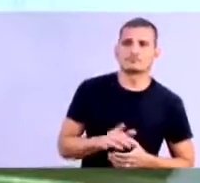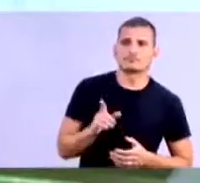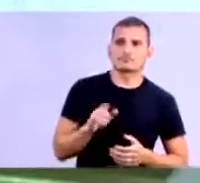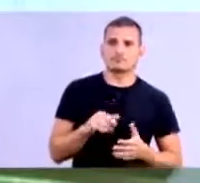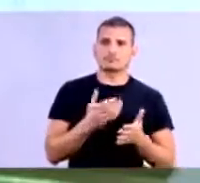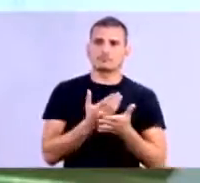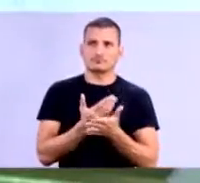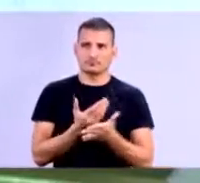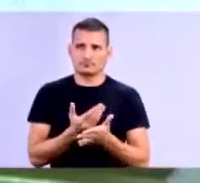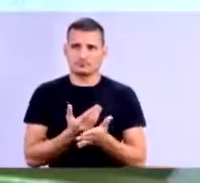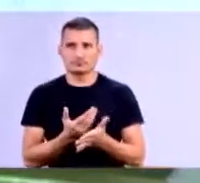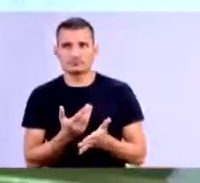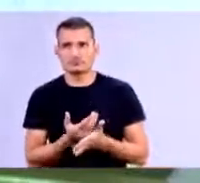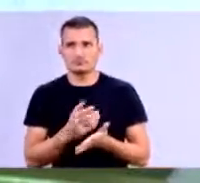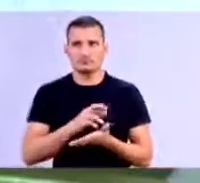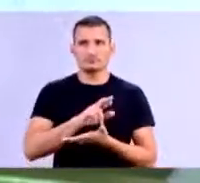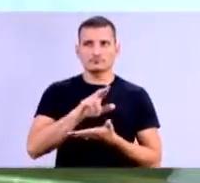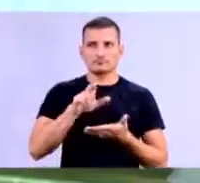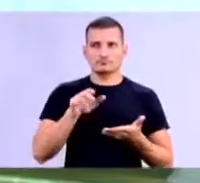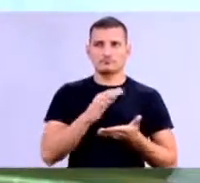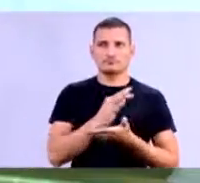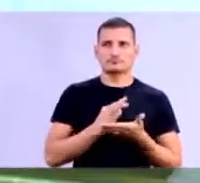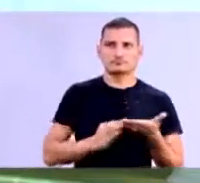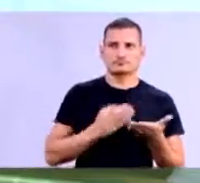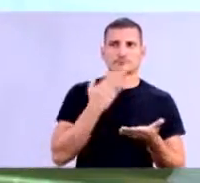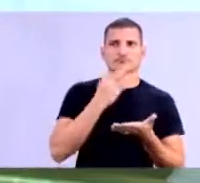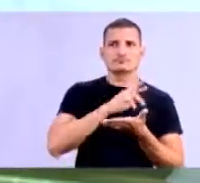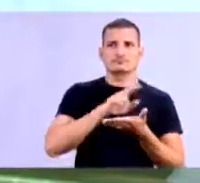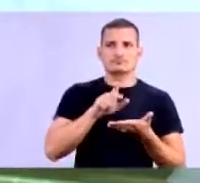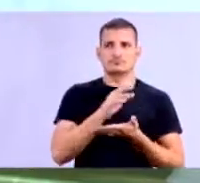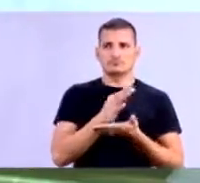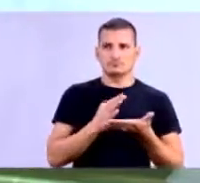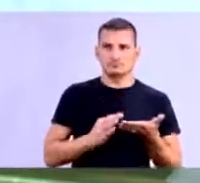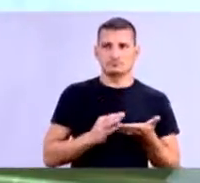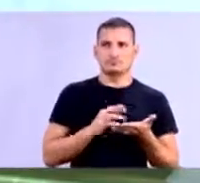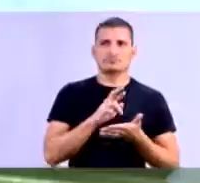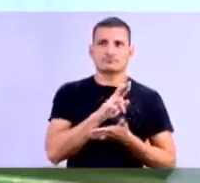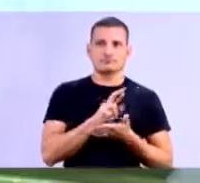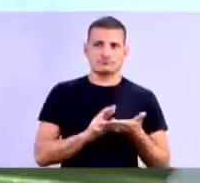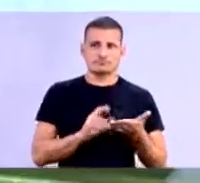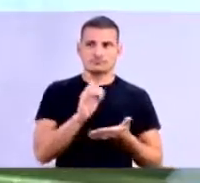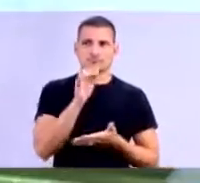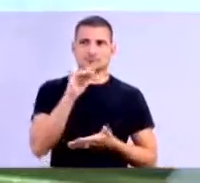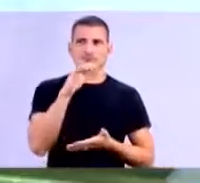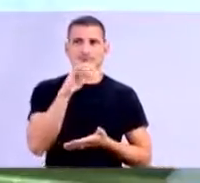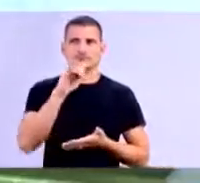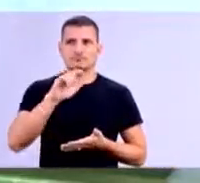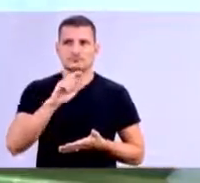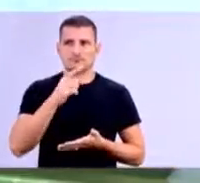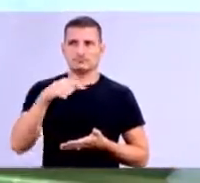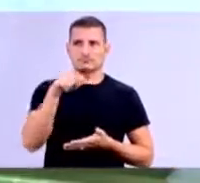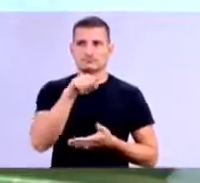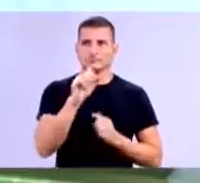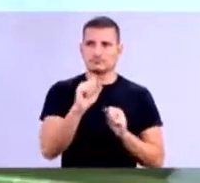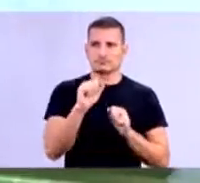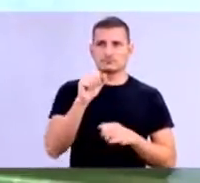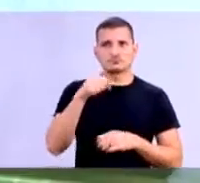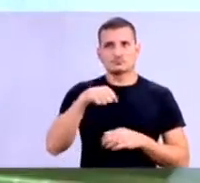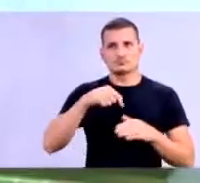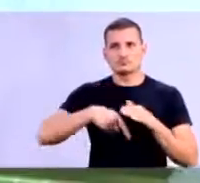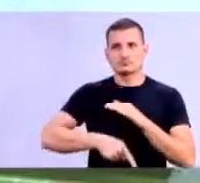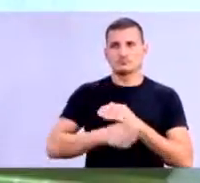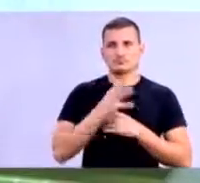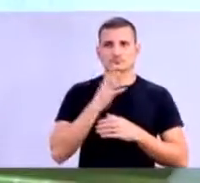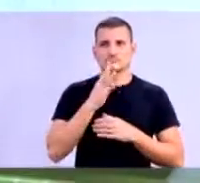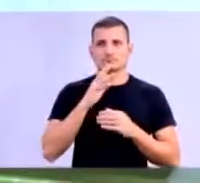sobre gêneros textuais, tipologia textual e redação oficial. Vocês podem sim aprofundar os conhecimentos sobre